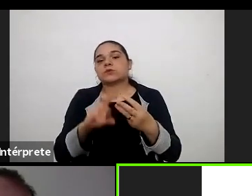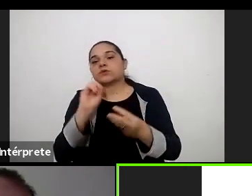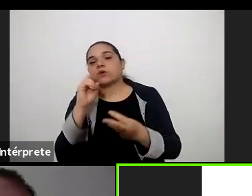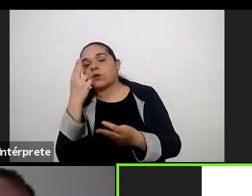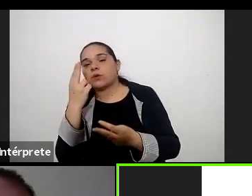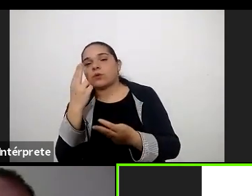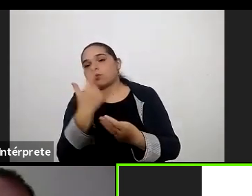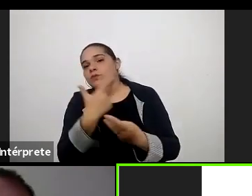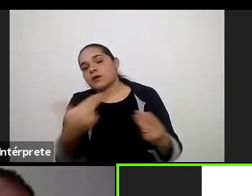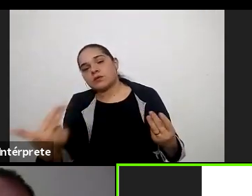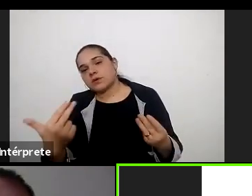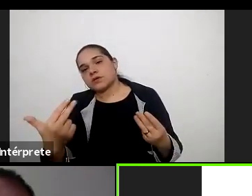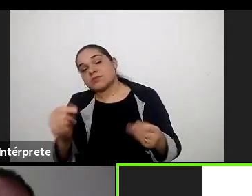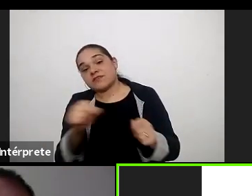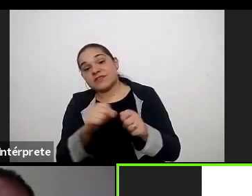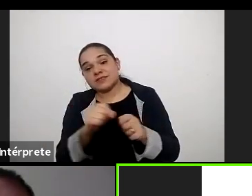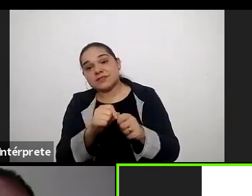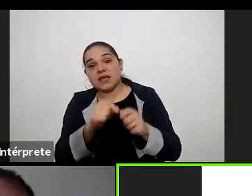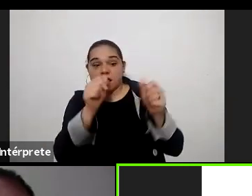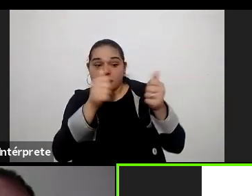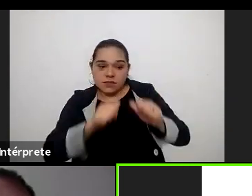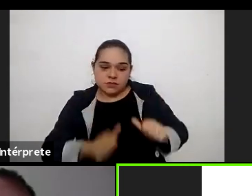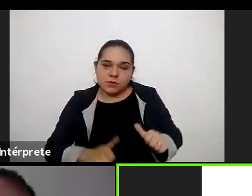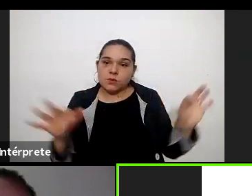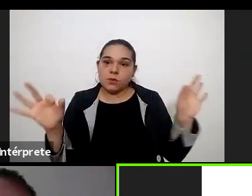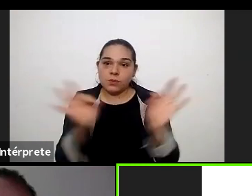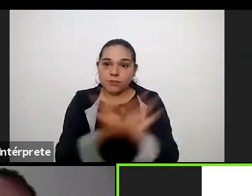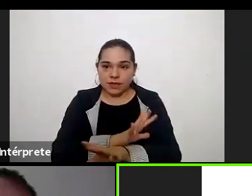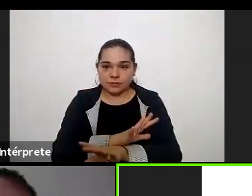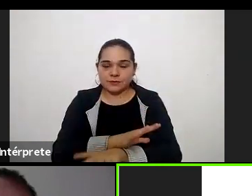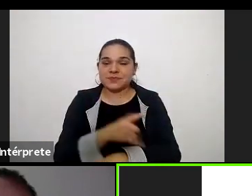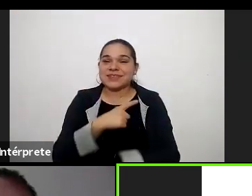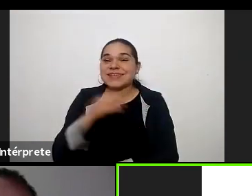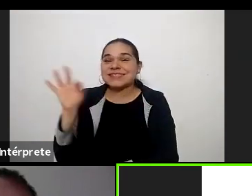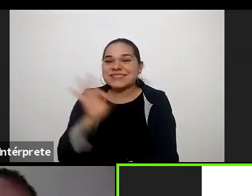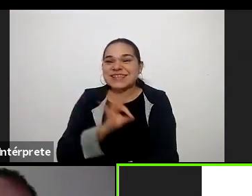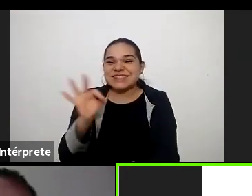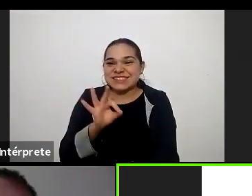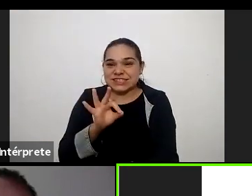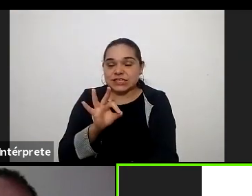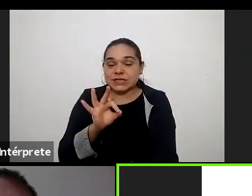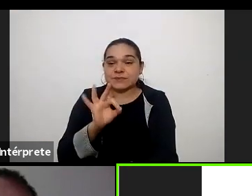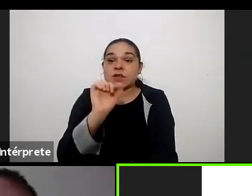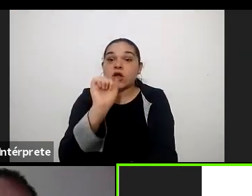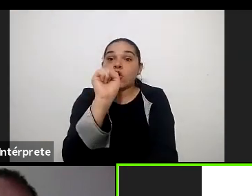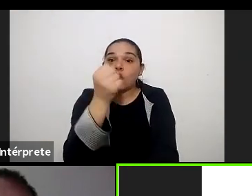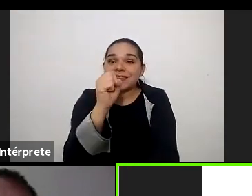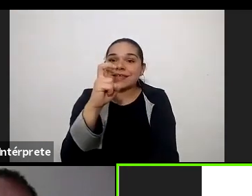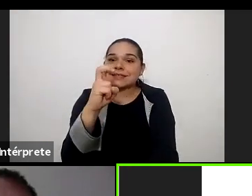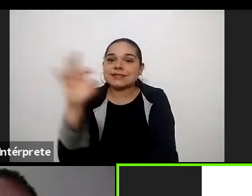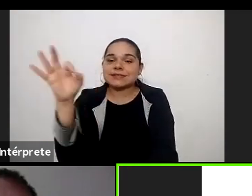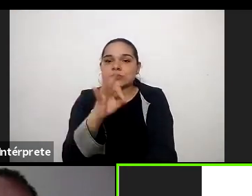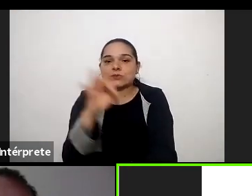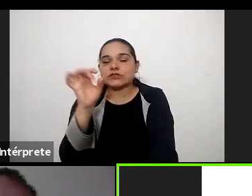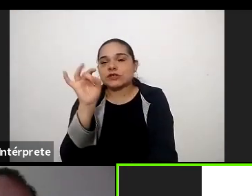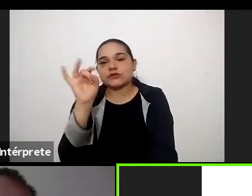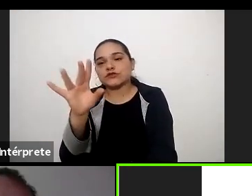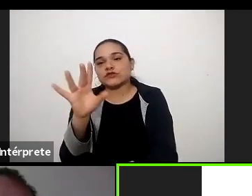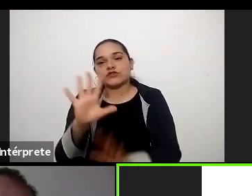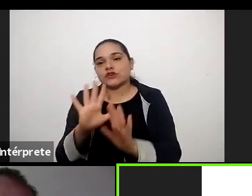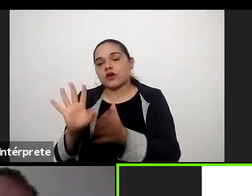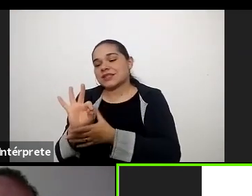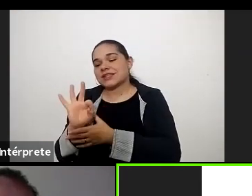tenha para poder fazer o atendimento completo em estatísticas 85 porcento dos casos se resolvem através dessa